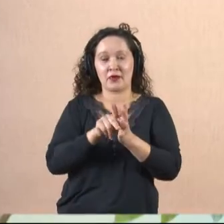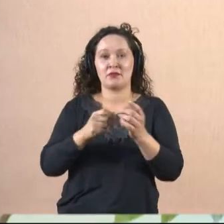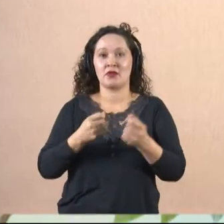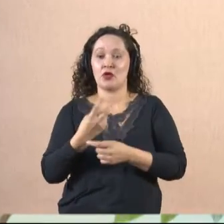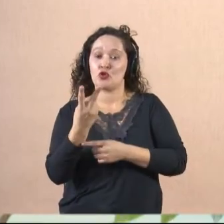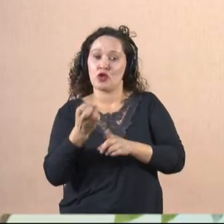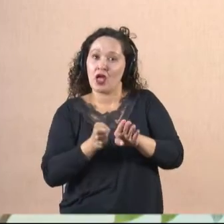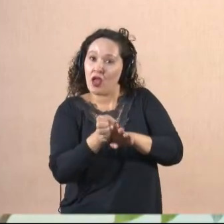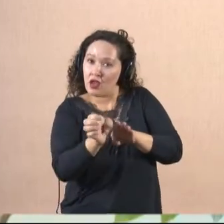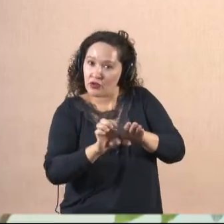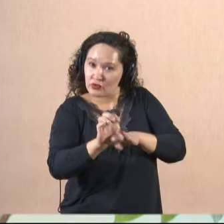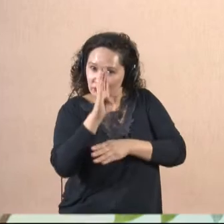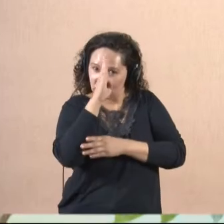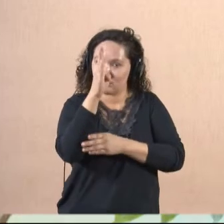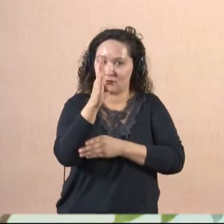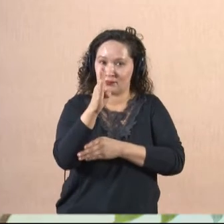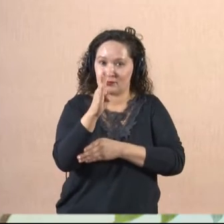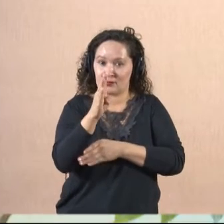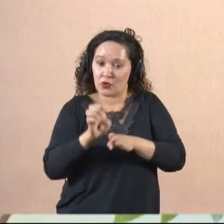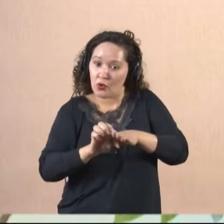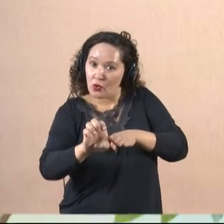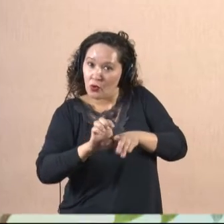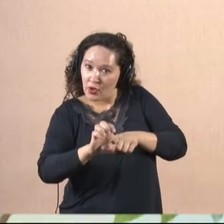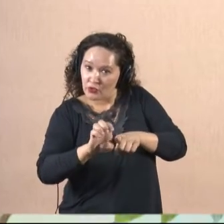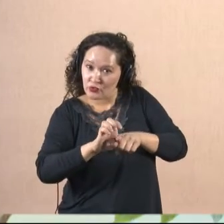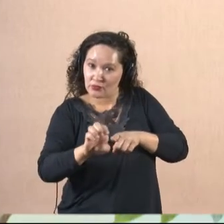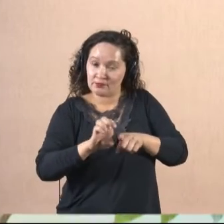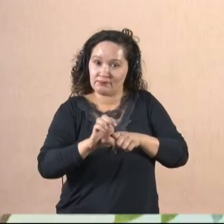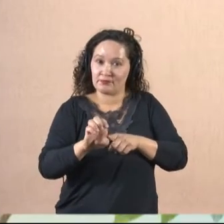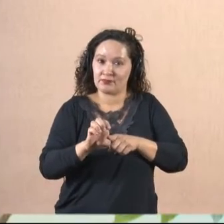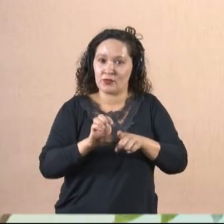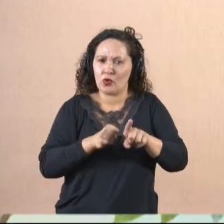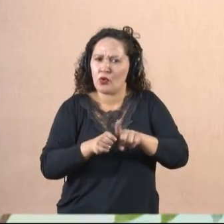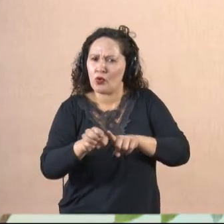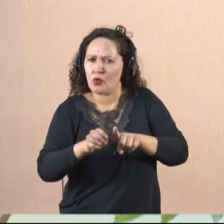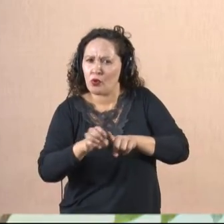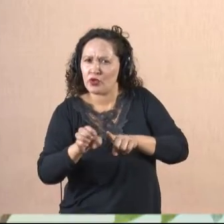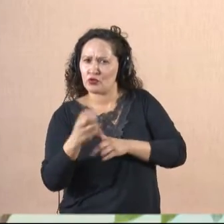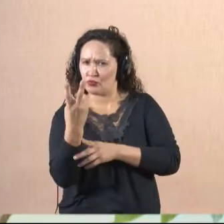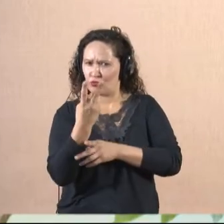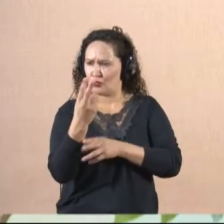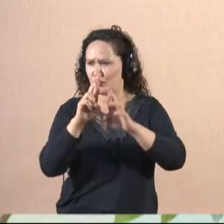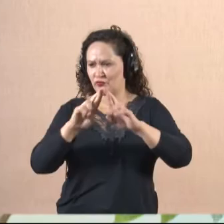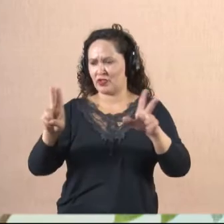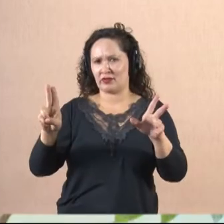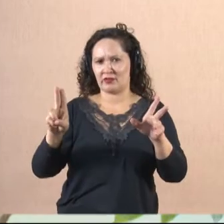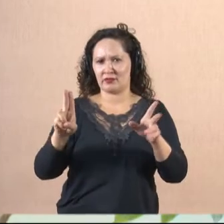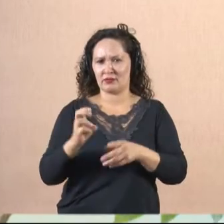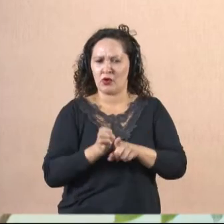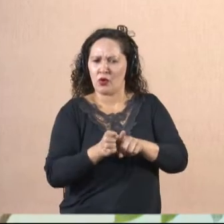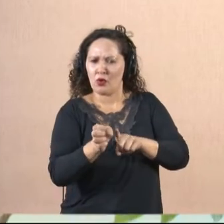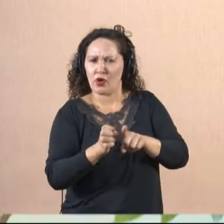dirigem dois eixos principais é isso digital é o eixo verse o